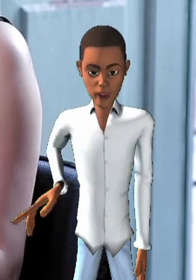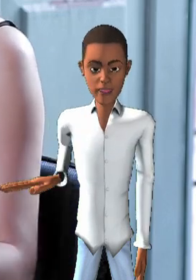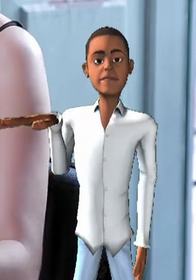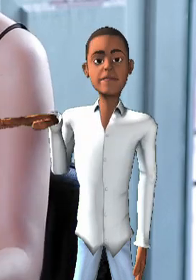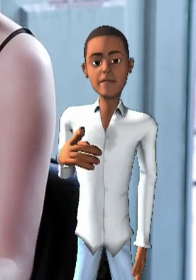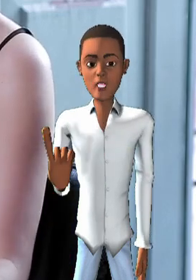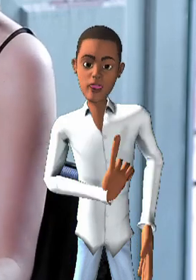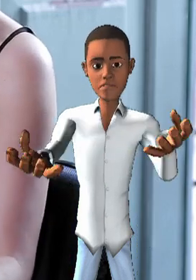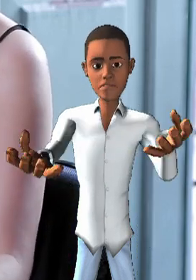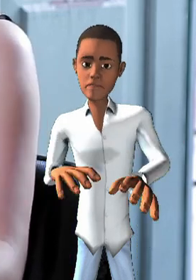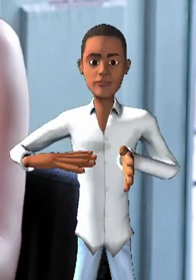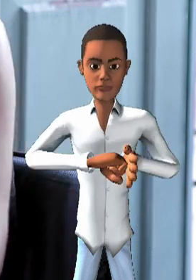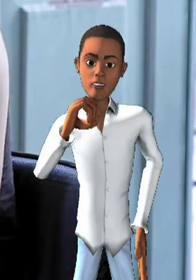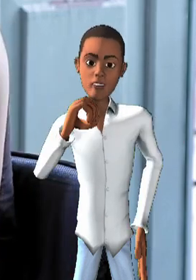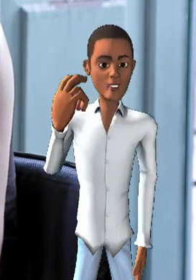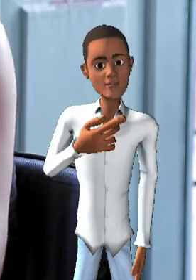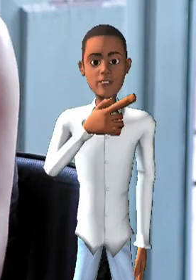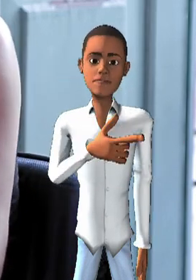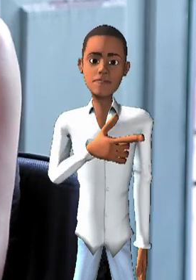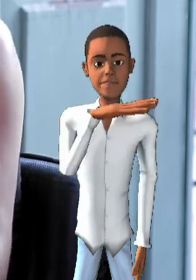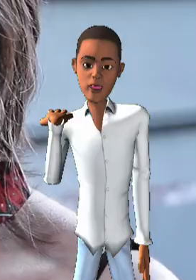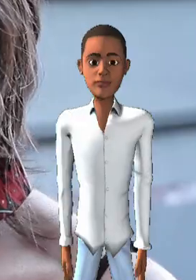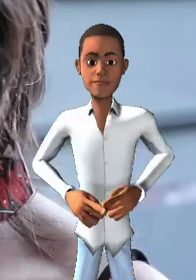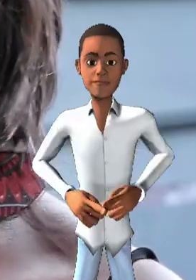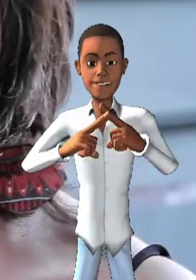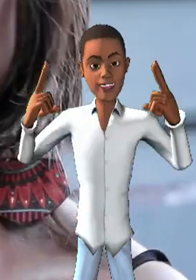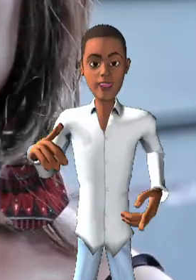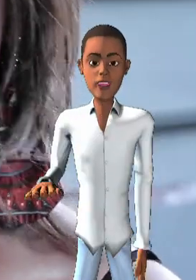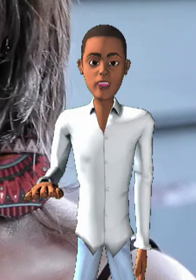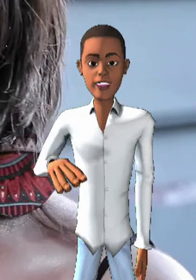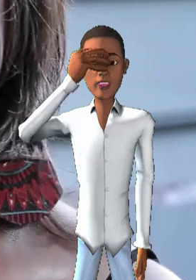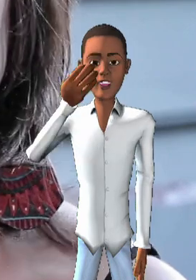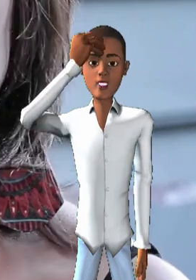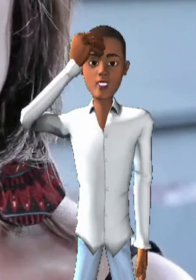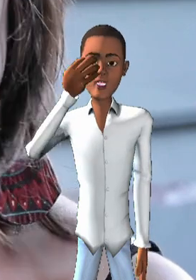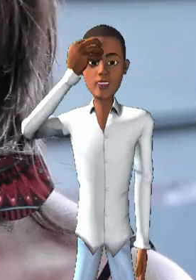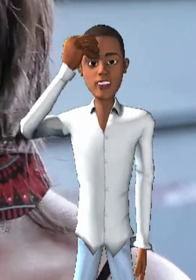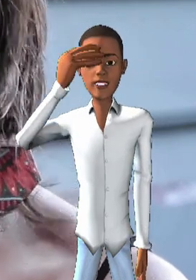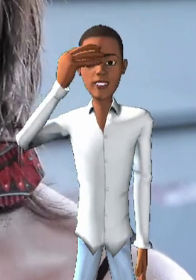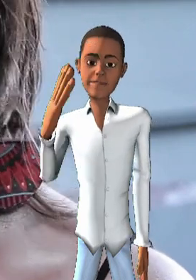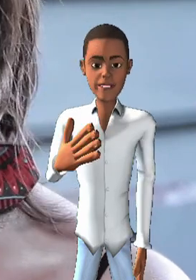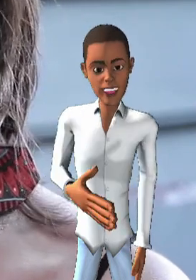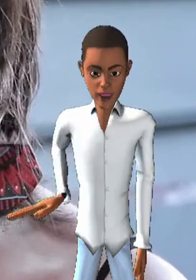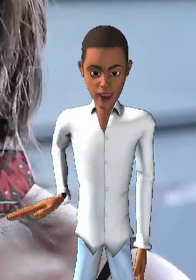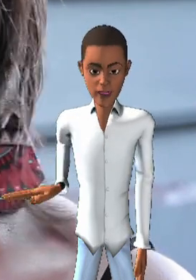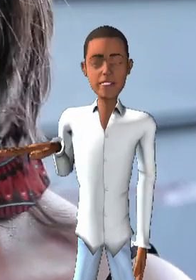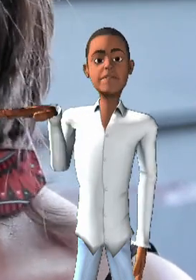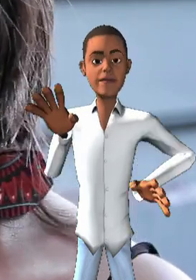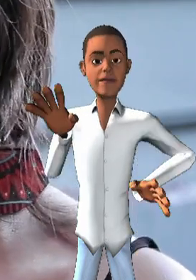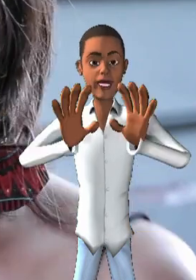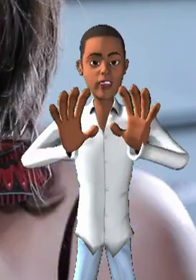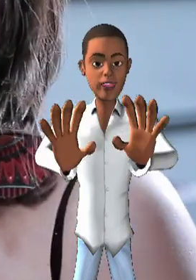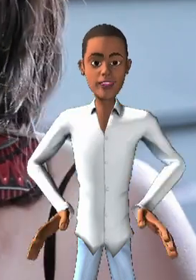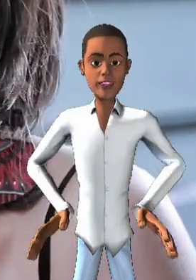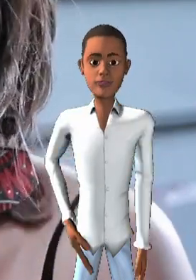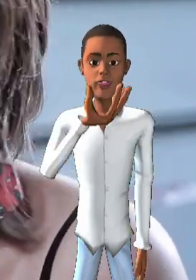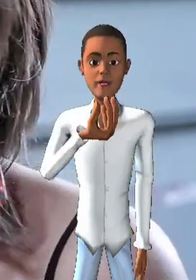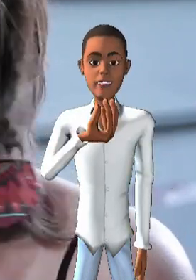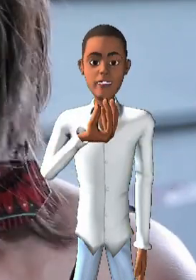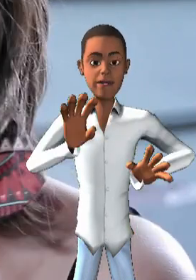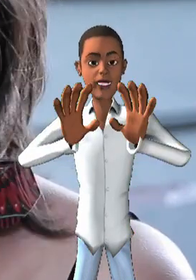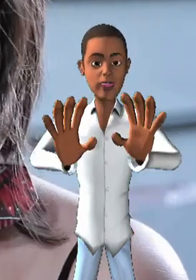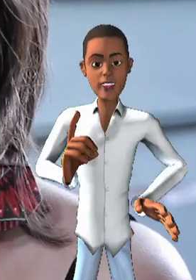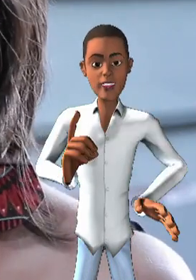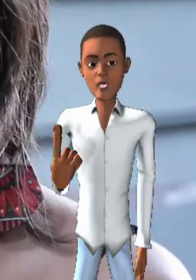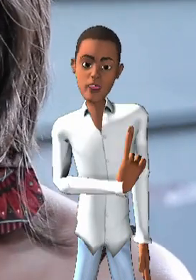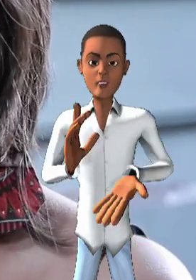crescem, a gente não quer nem que eles se matem, nem que eles morram no trânsito. Tudo isso acaba sendo construído desde pequeno, sabe? E quando grande, eu acho que a gente cobra